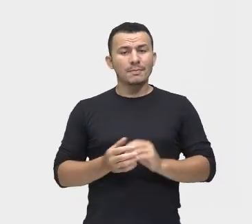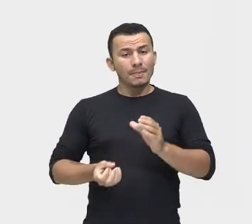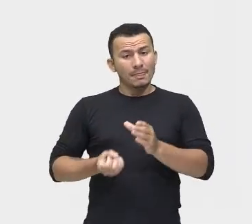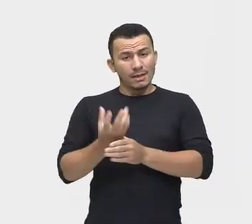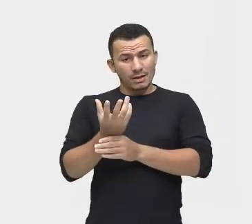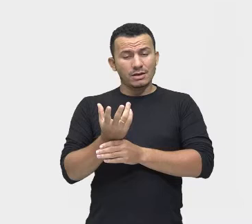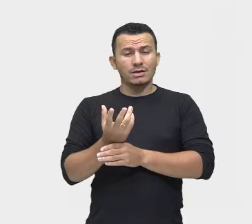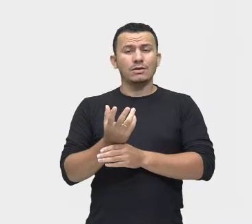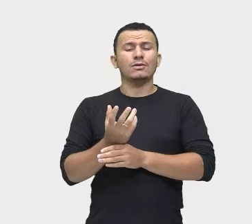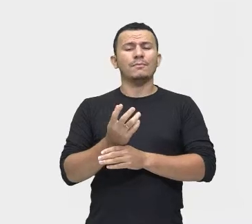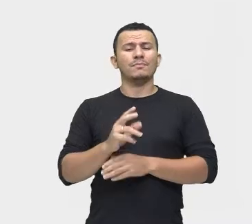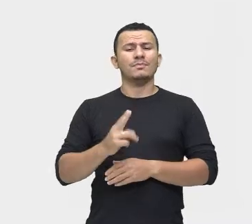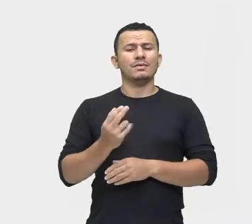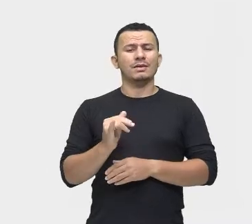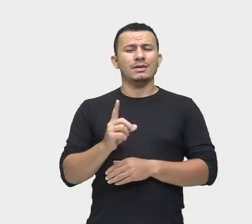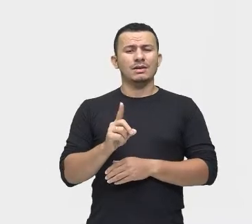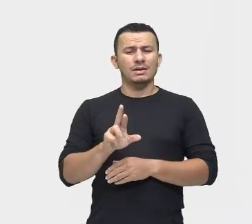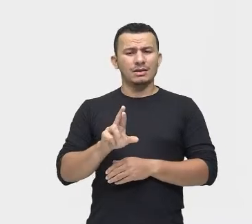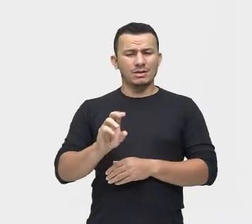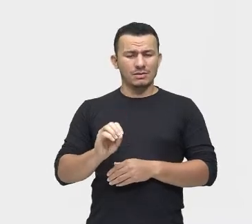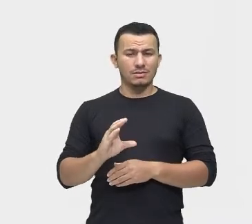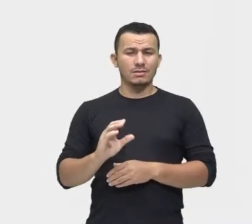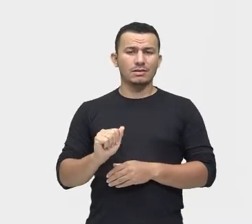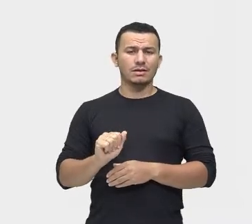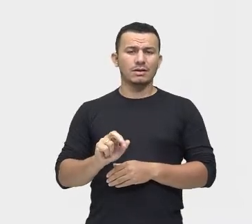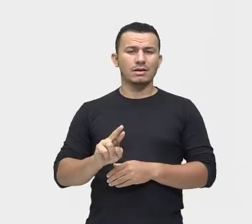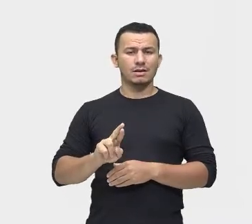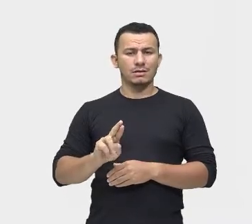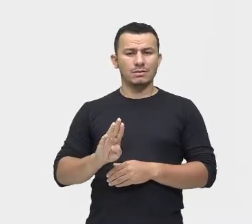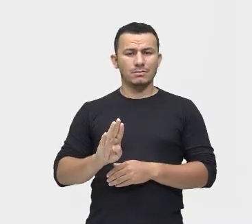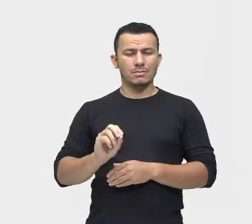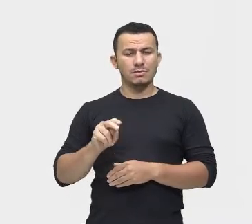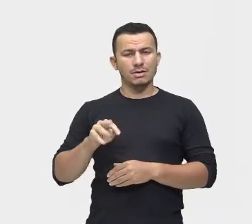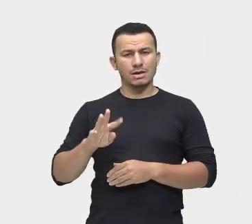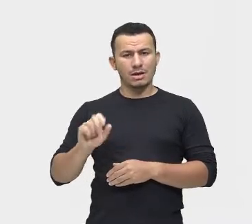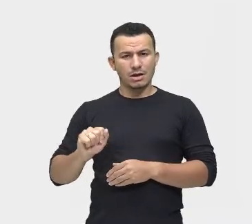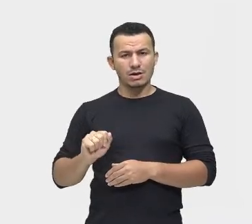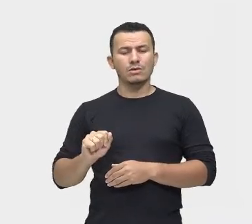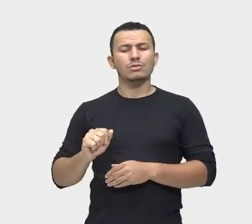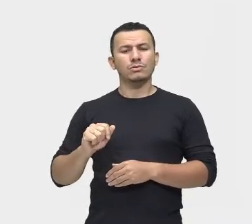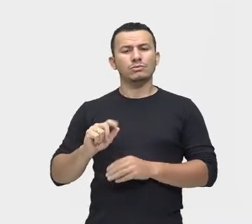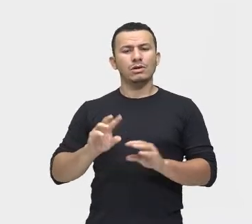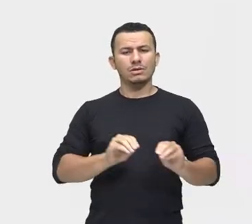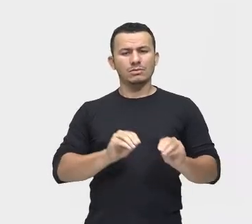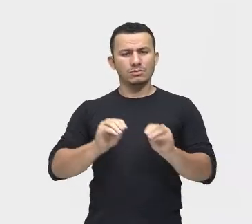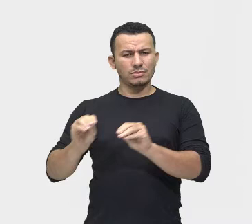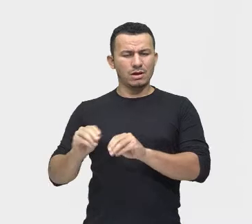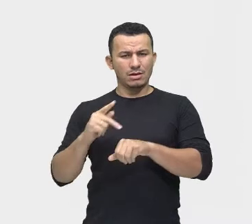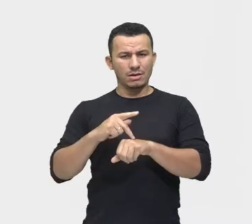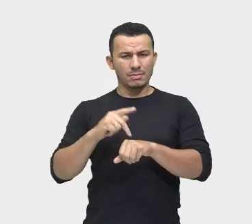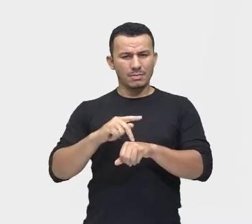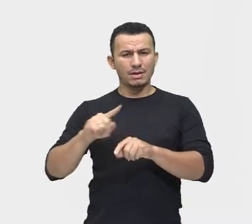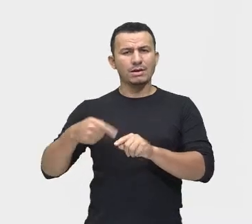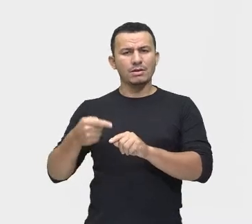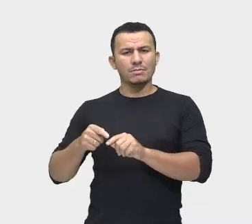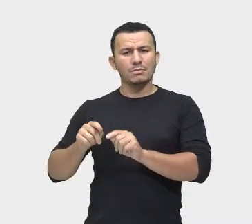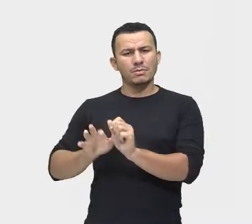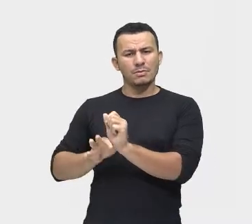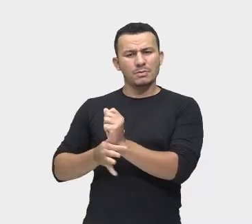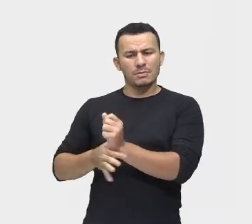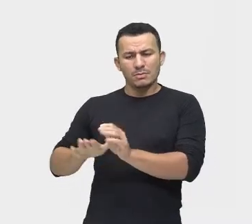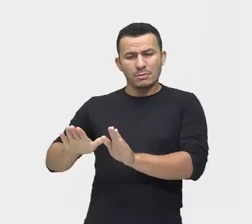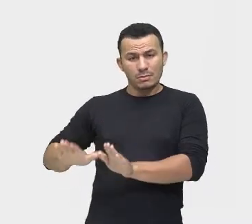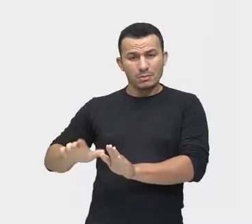formando-se hidrocarbonetos que migraram das rochas até ficarem retidos. E aí, essas